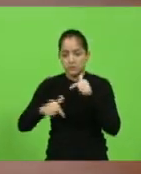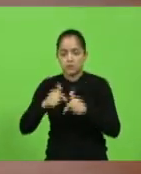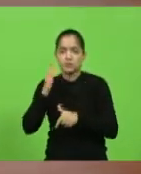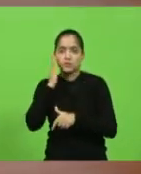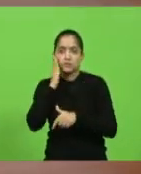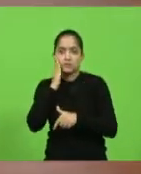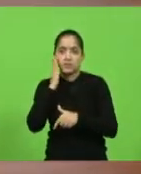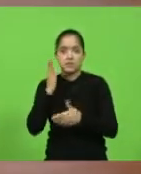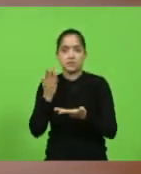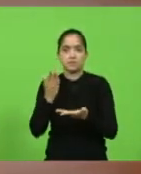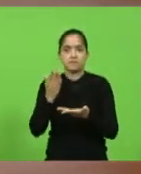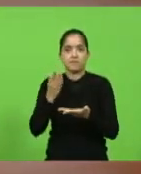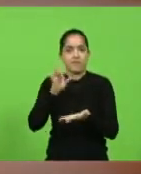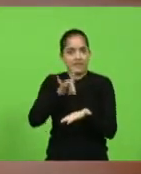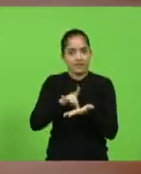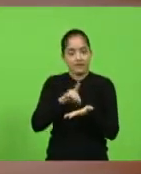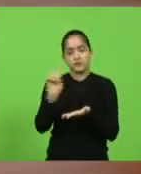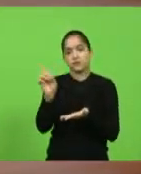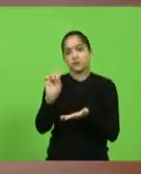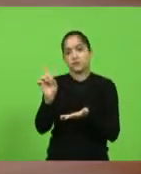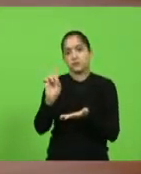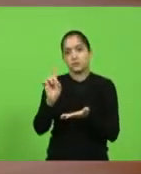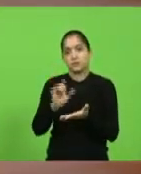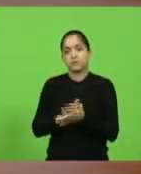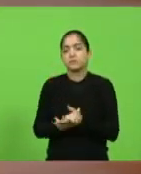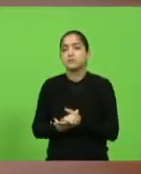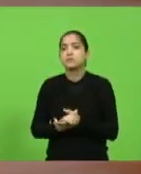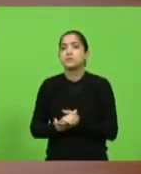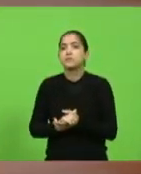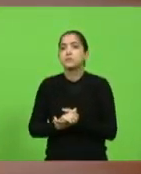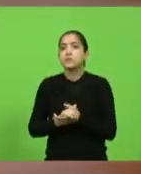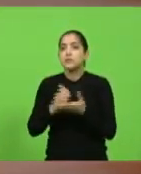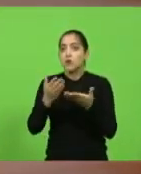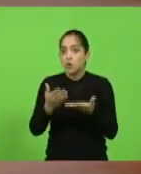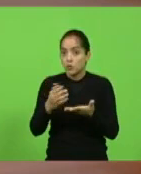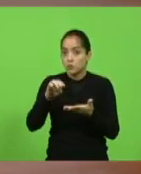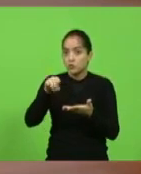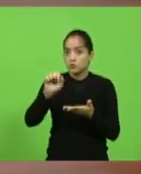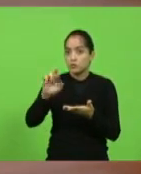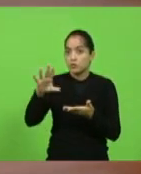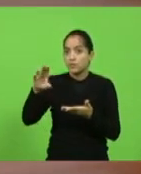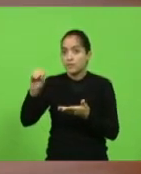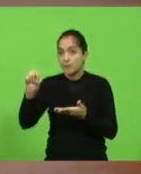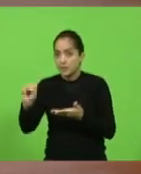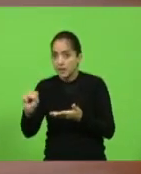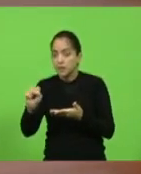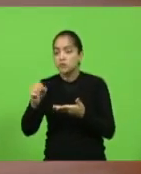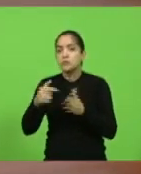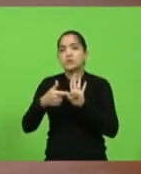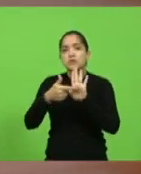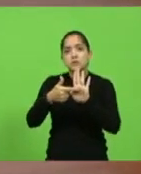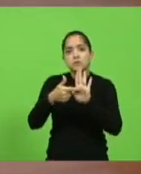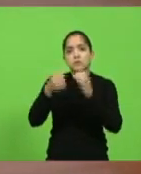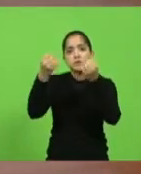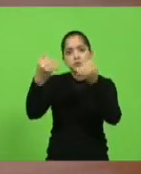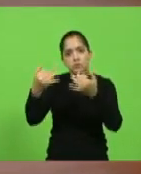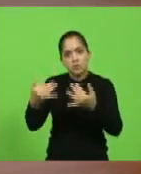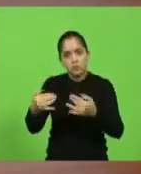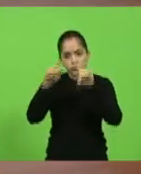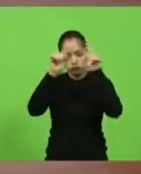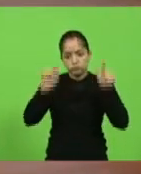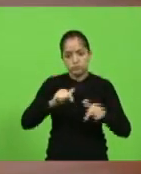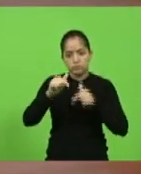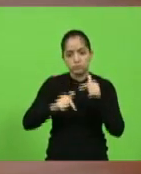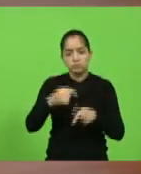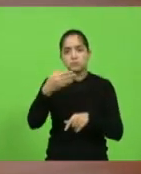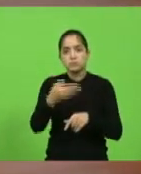é verdadeira. Para embasar a tese defensiva, o doutor Marcos Probst acabou de citar alguns depoimentos de alguns servidores que